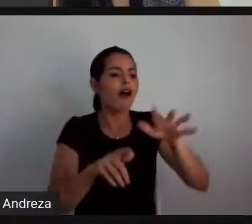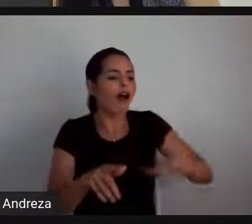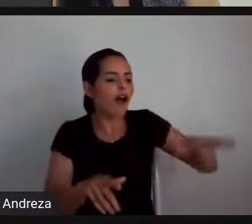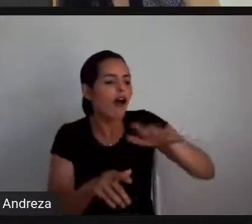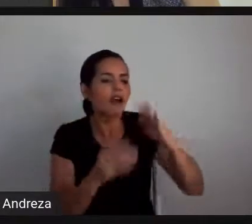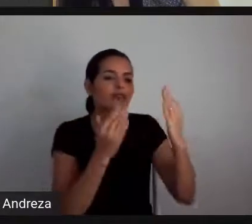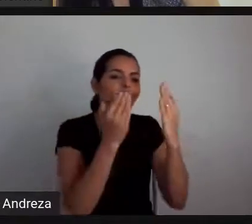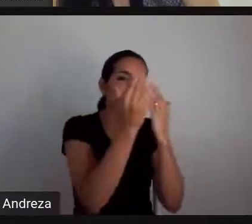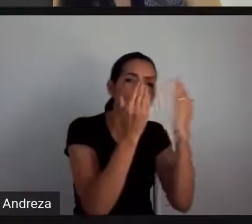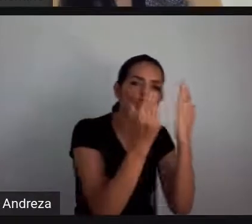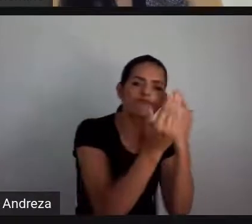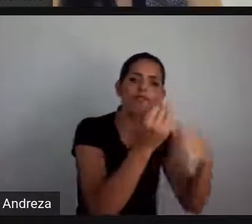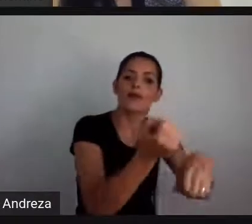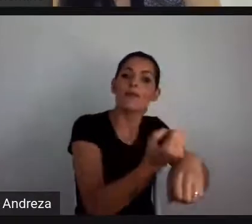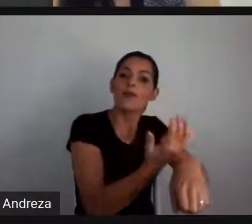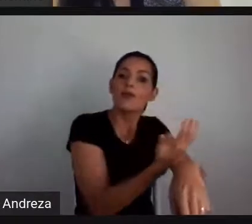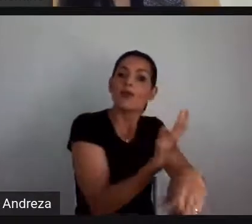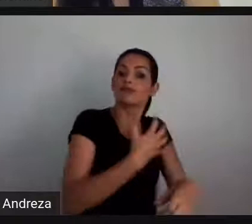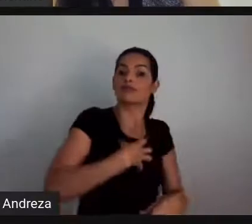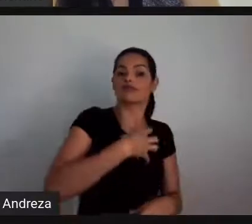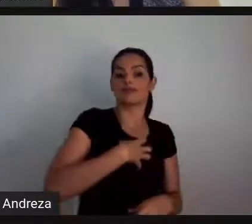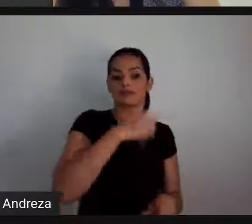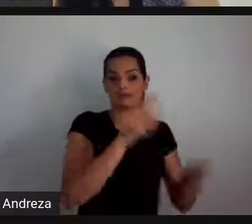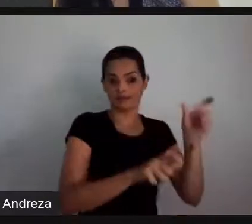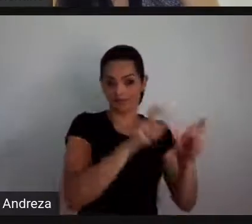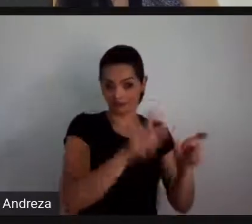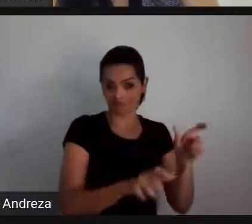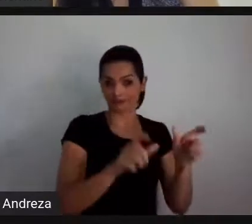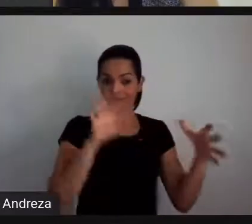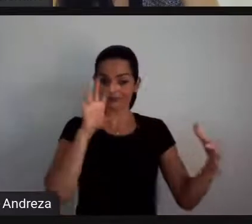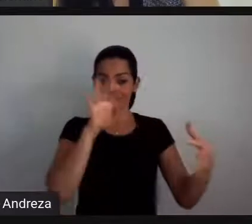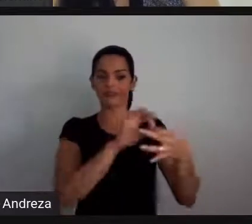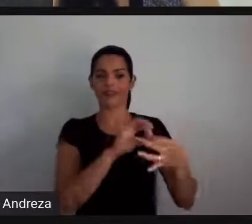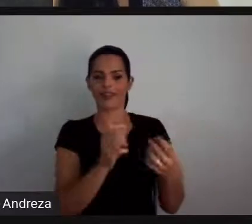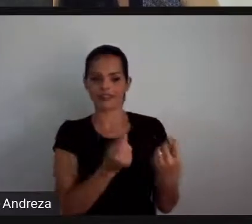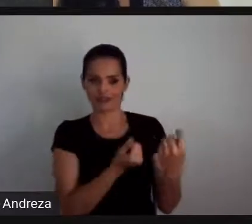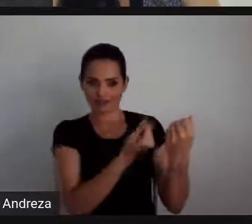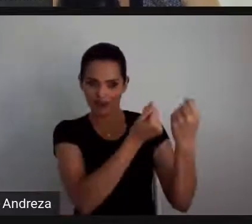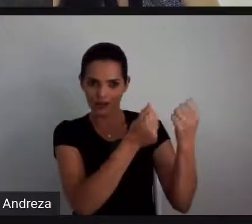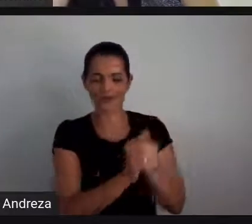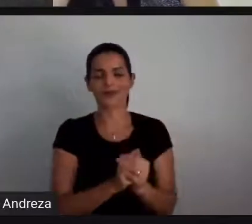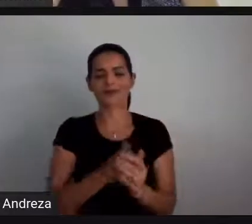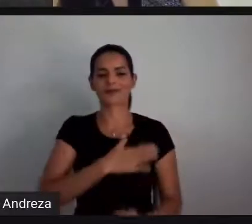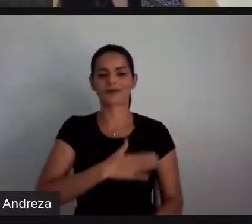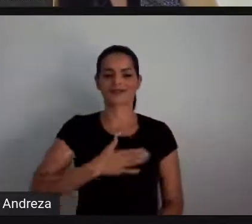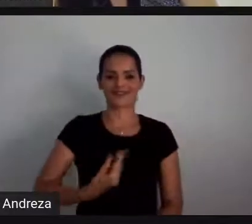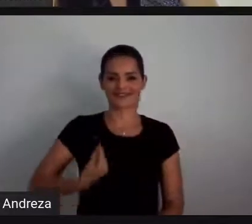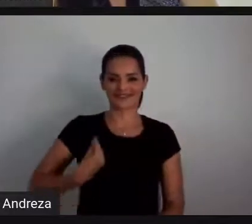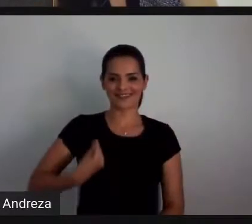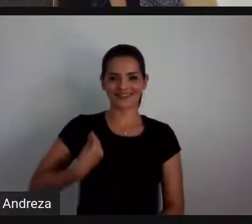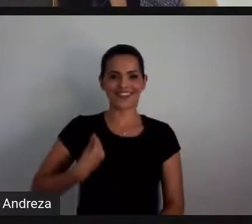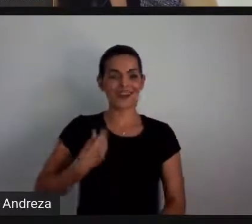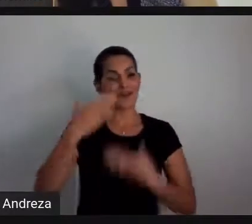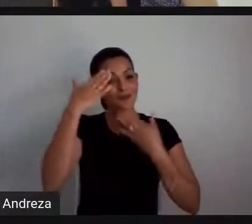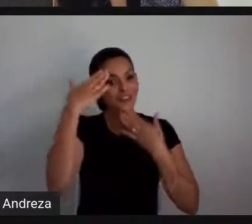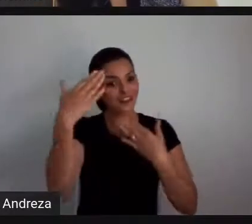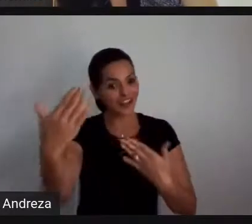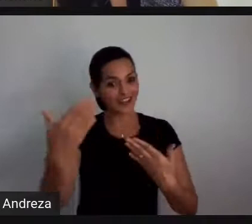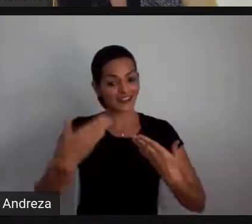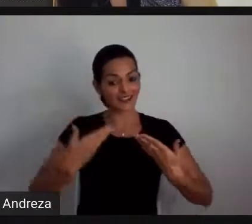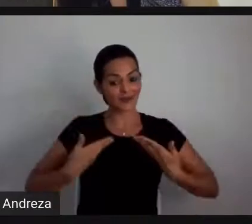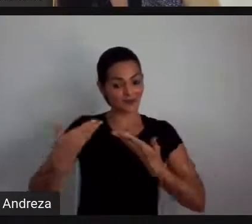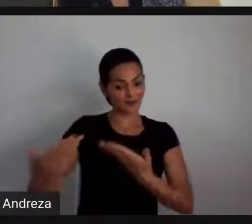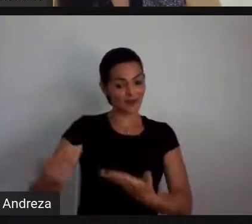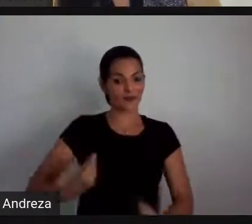aspectos emocionais. Então, é um prazer muito grande, viu? Estou muito contente de estar aqui com vocês. Obrigada, Clarissa, pelo convite, né? Feito